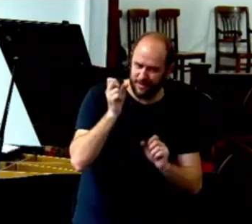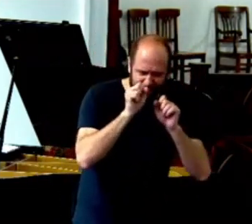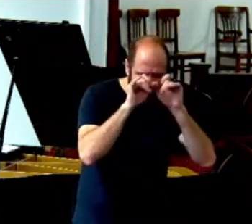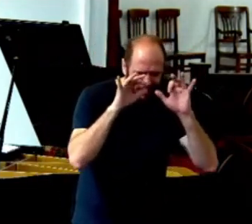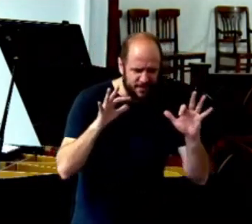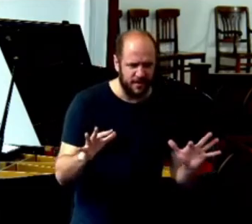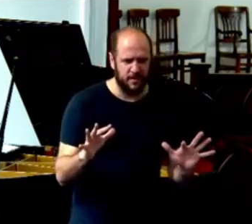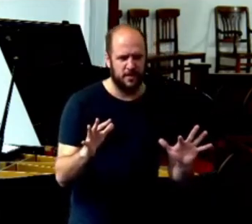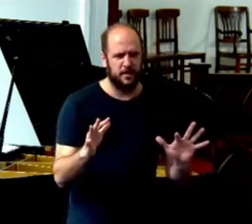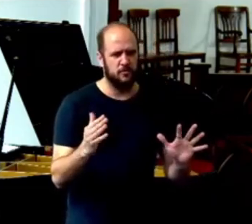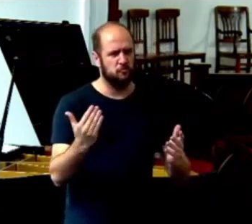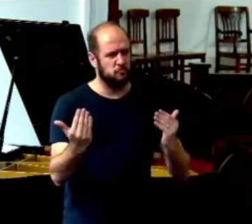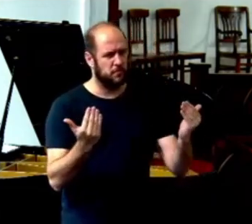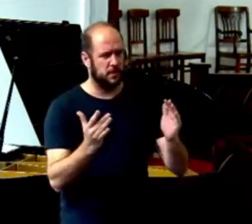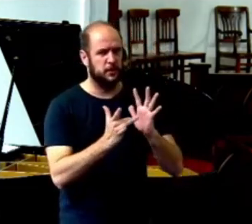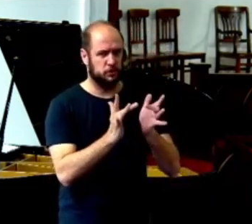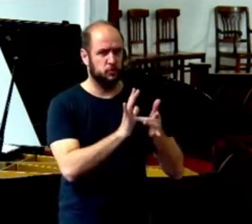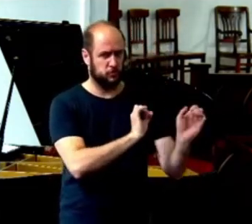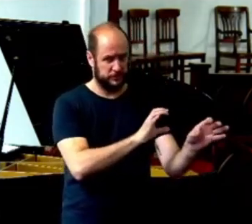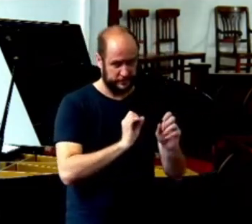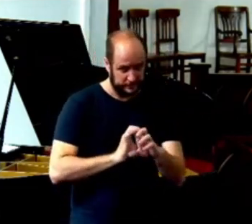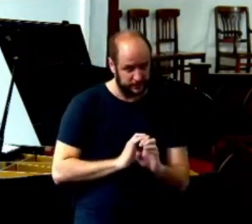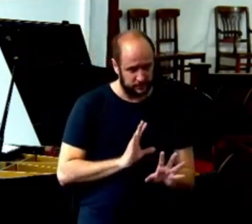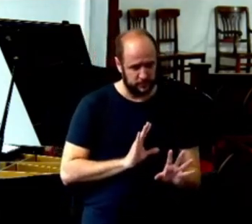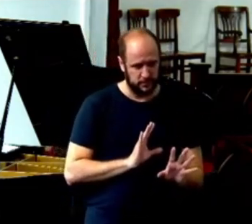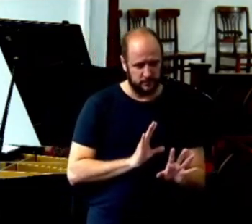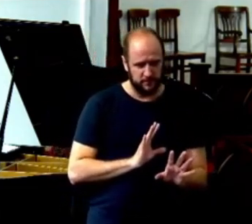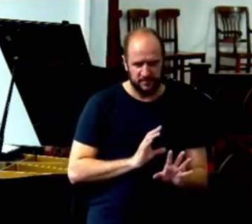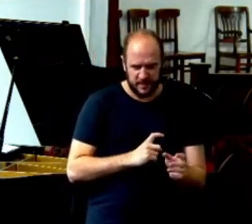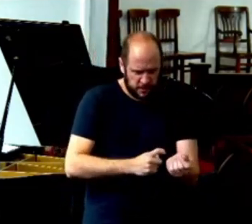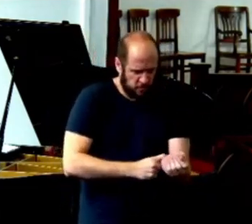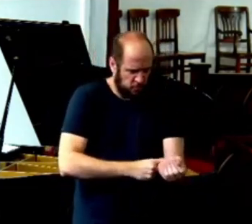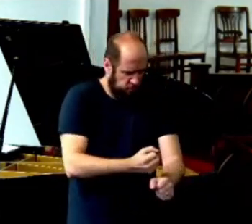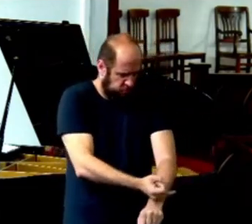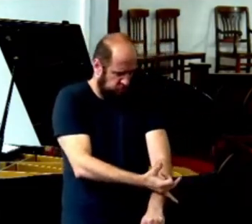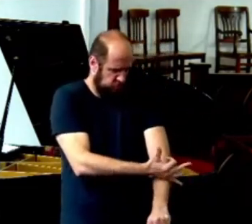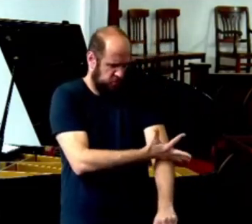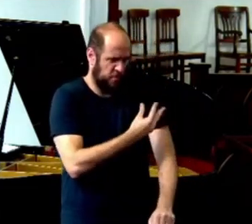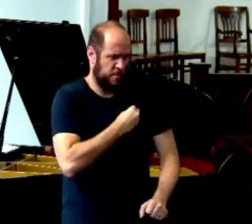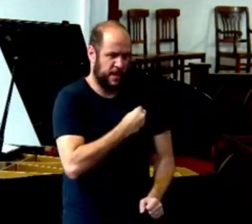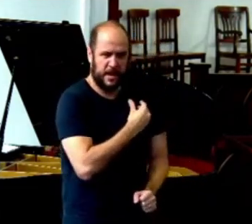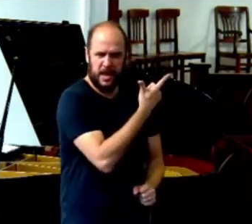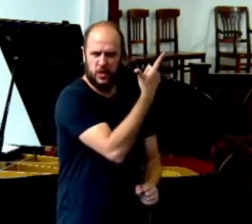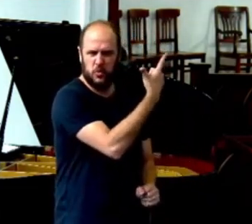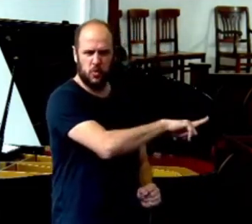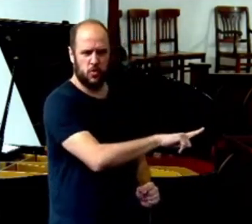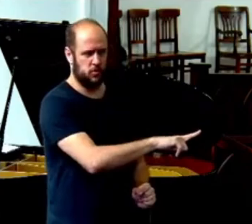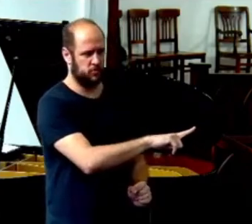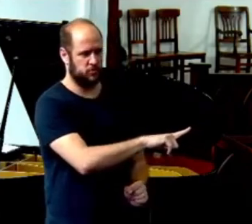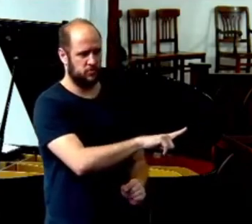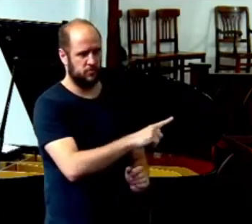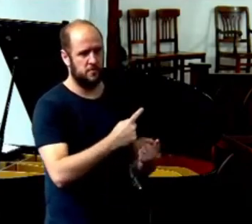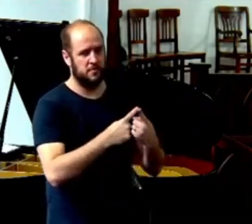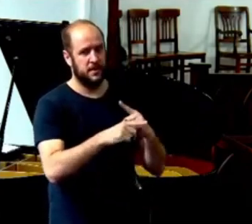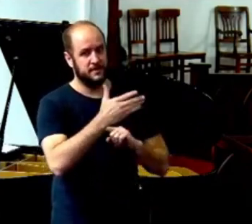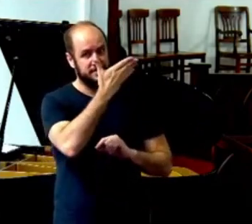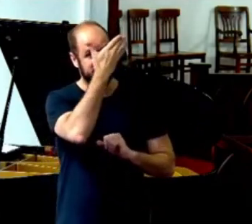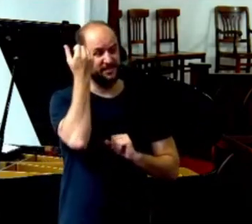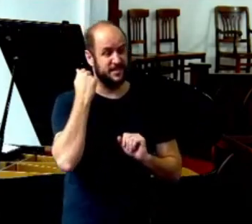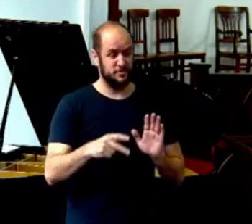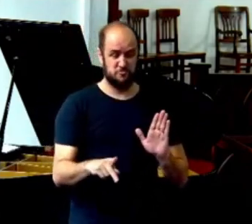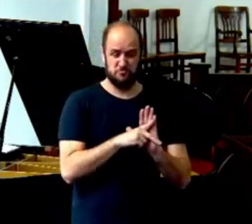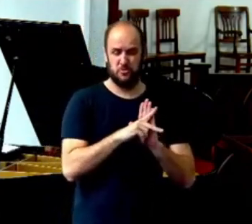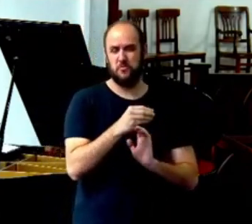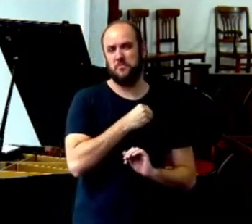no ensino de Jesus é que ter fortes emoções pelos pecados dos outros e não pelos seus